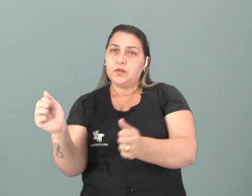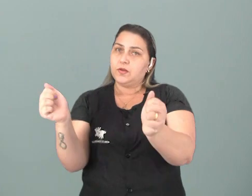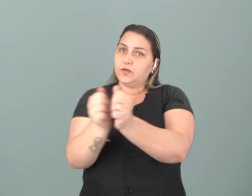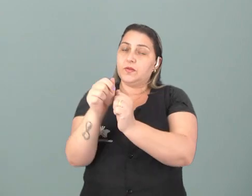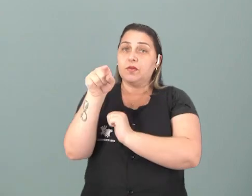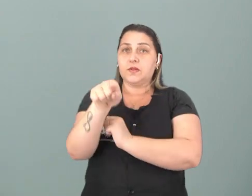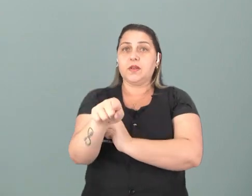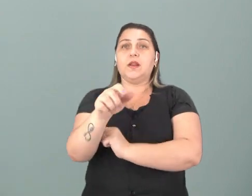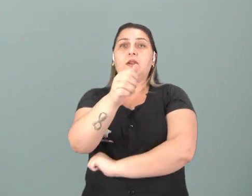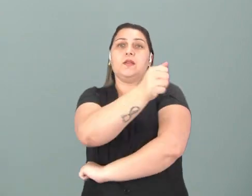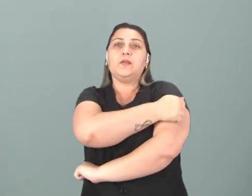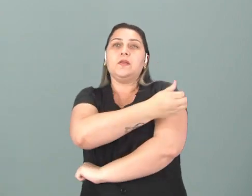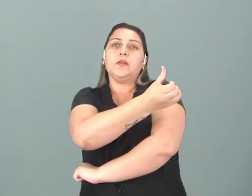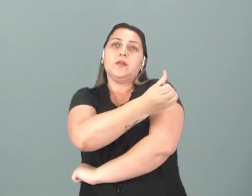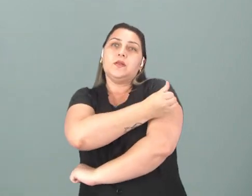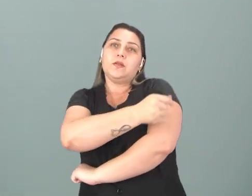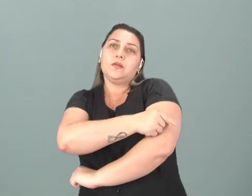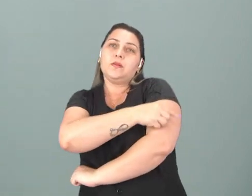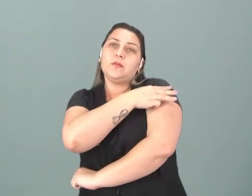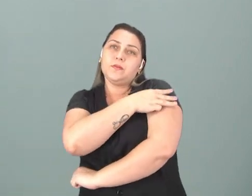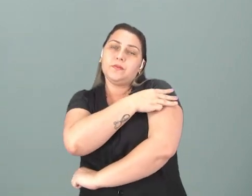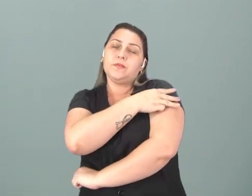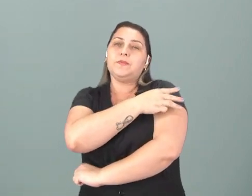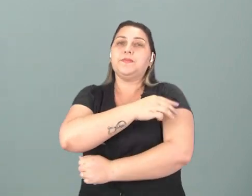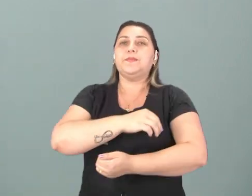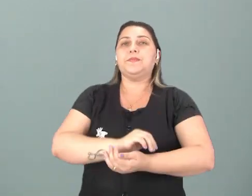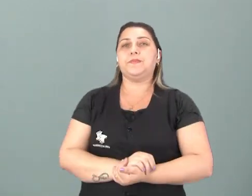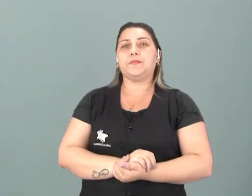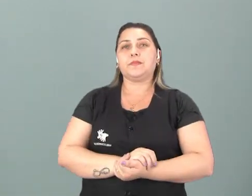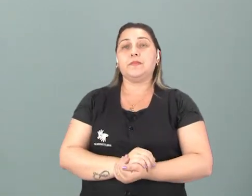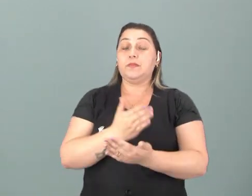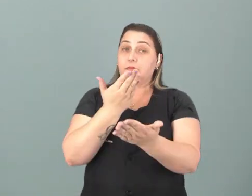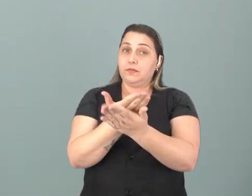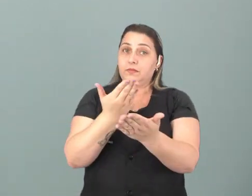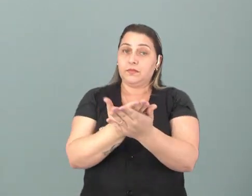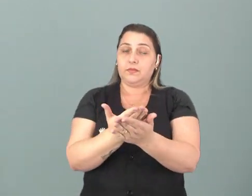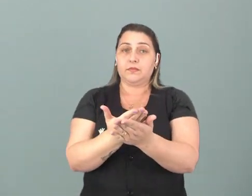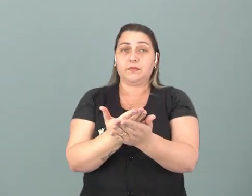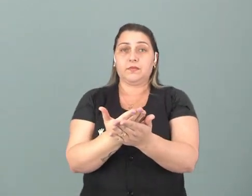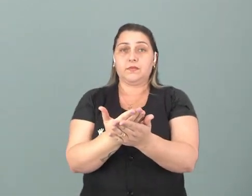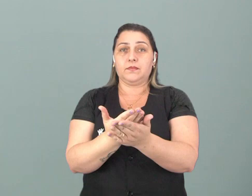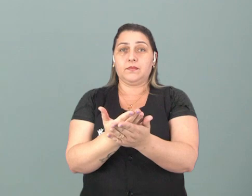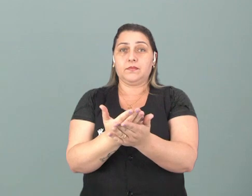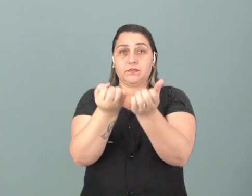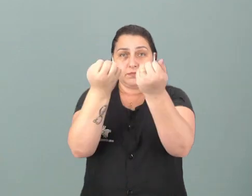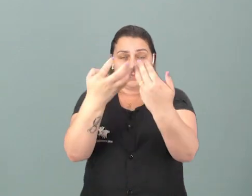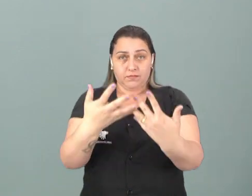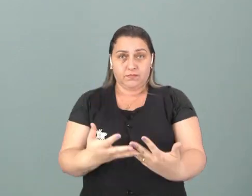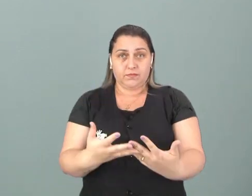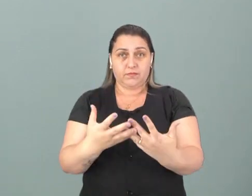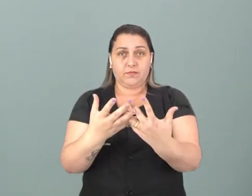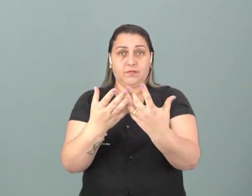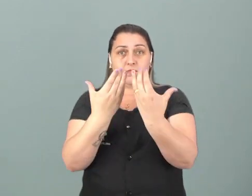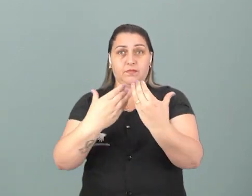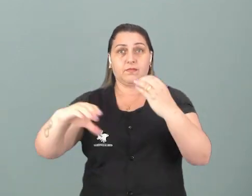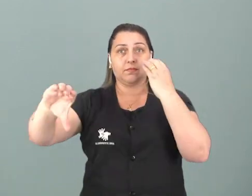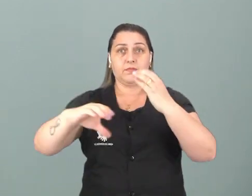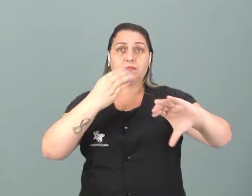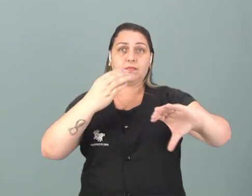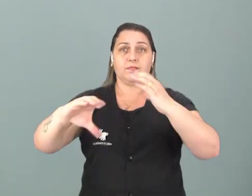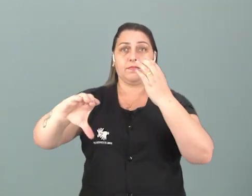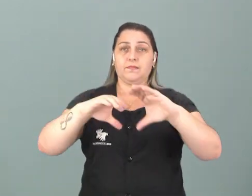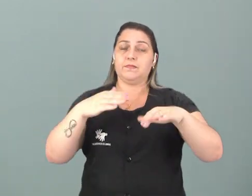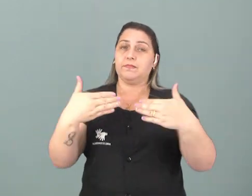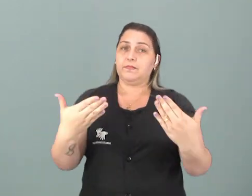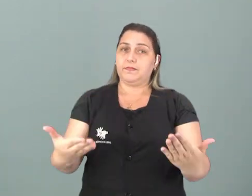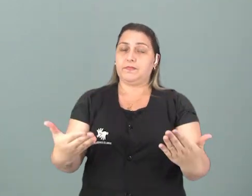você, aluno do 6º ano do Ensino Fundamental, nessa aula onde nós vamos falar um pouquinho sobre música, isso